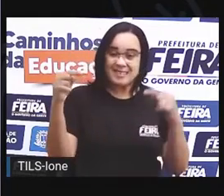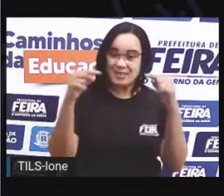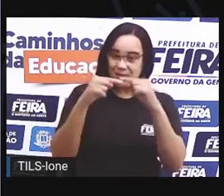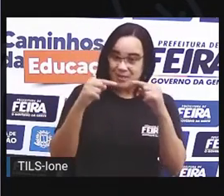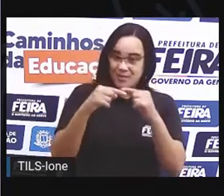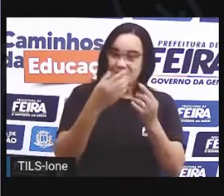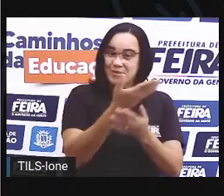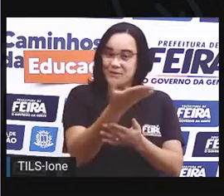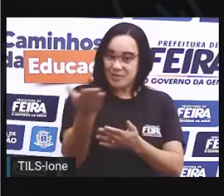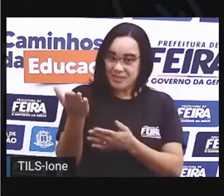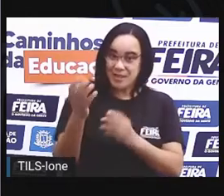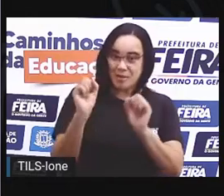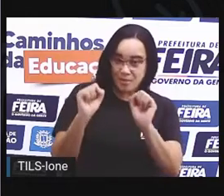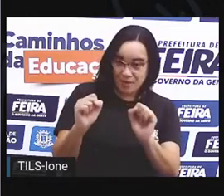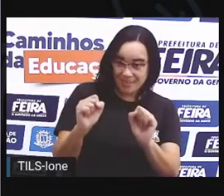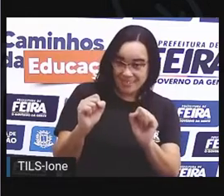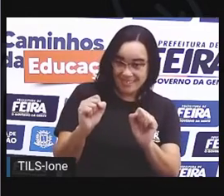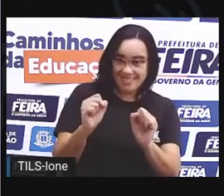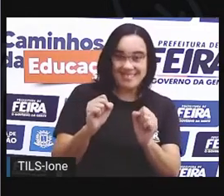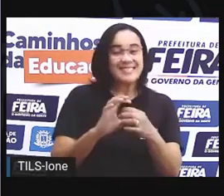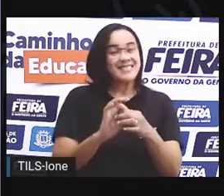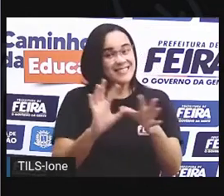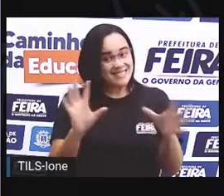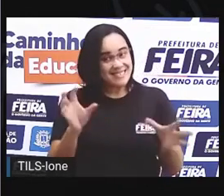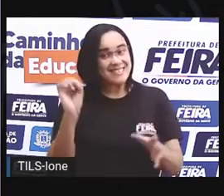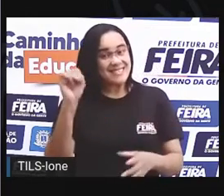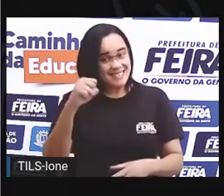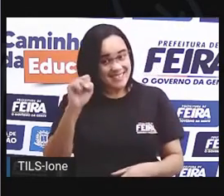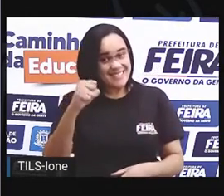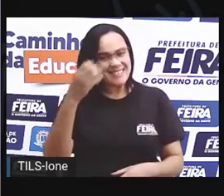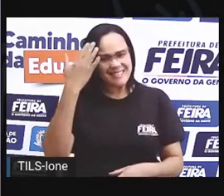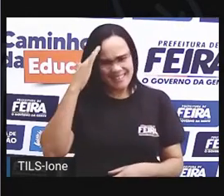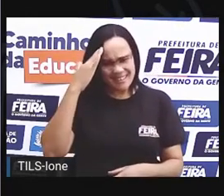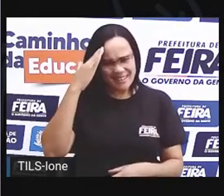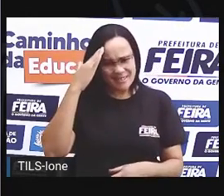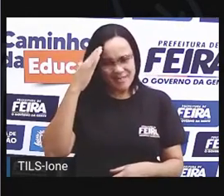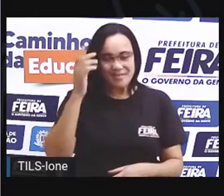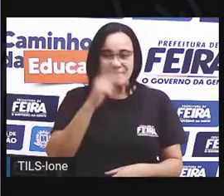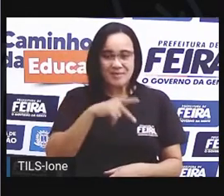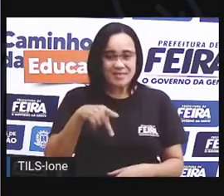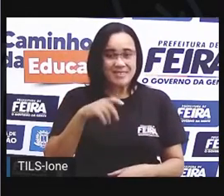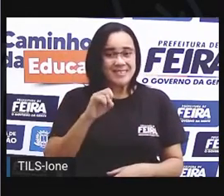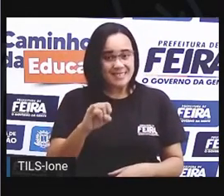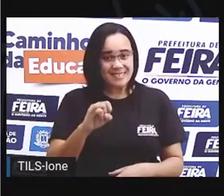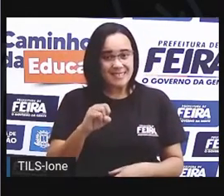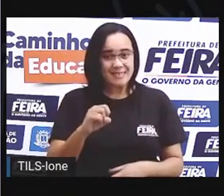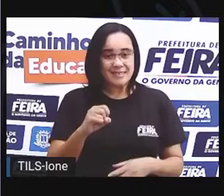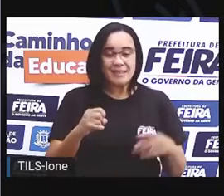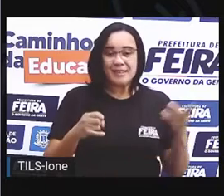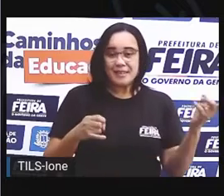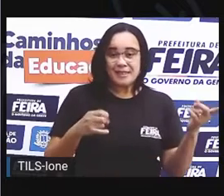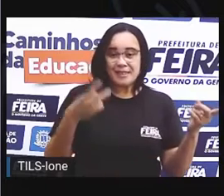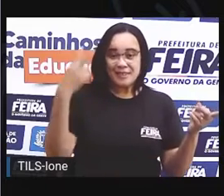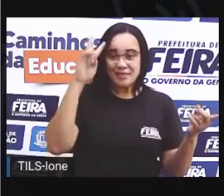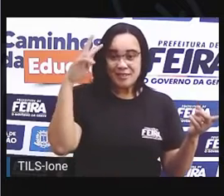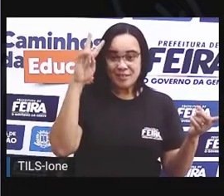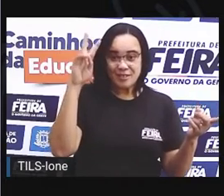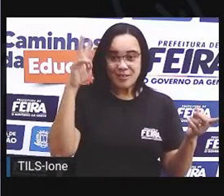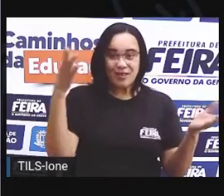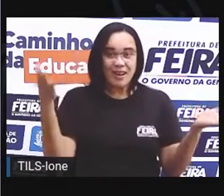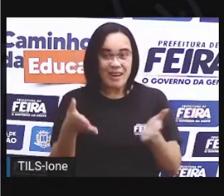ser? Isso! Entendeu, Brasil? Entendi. Então vamos lá. História.